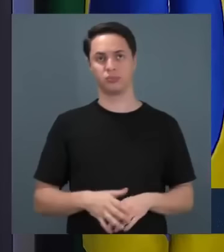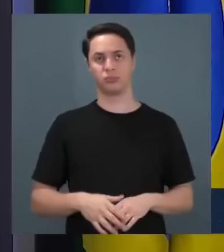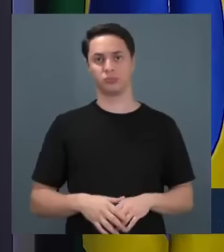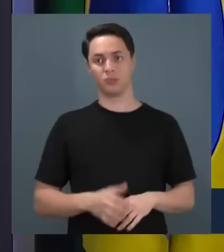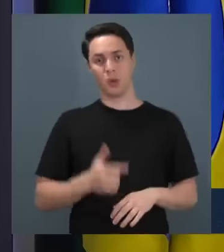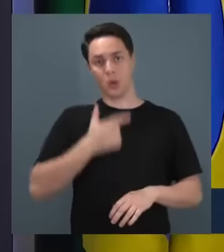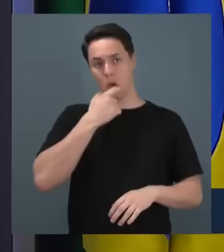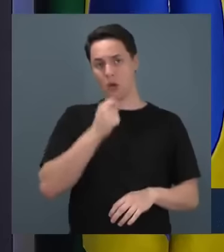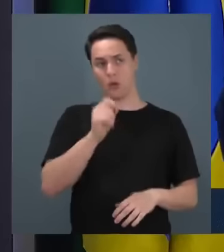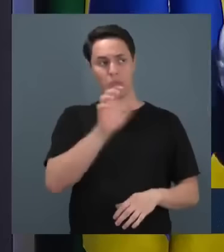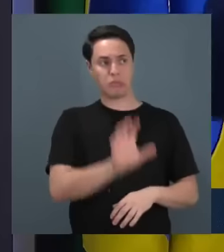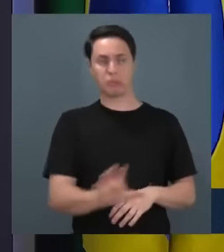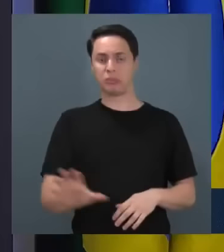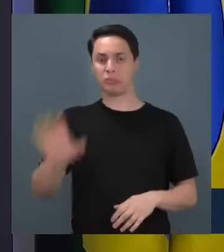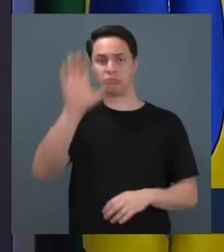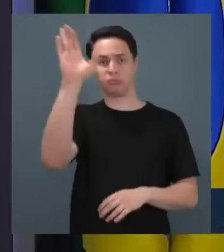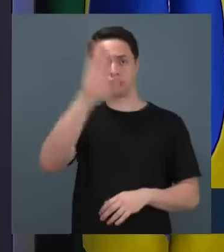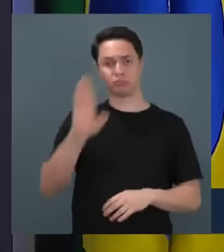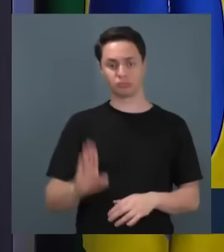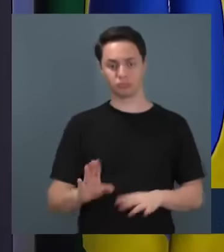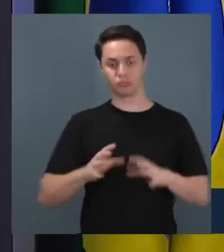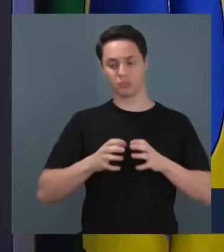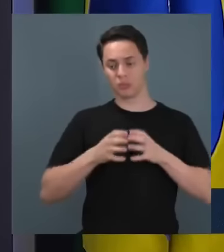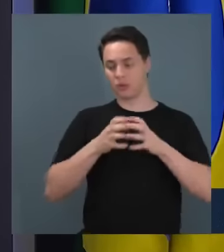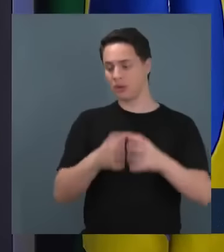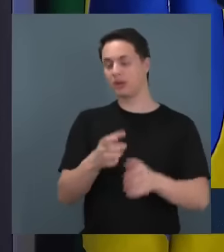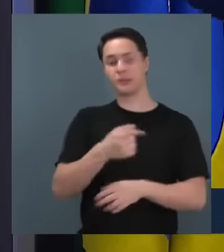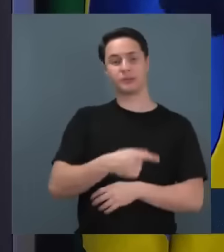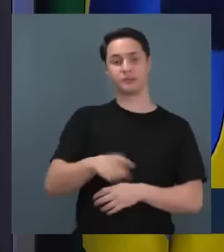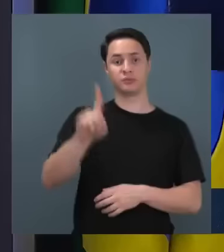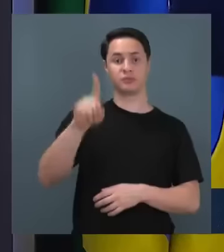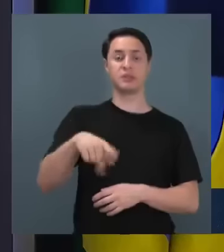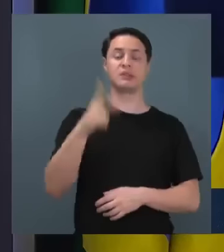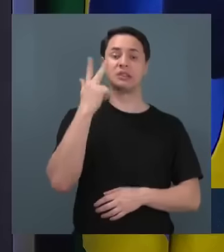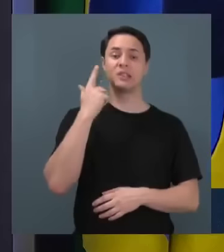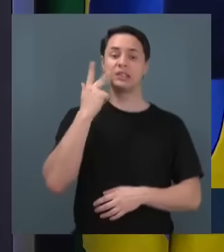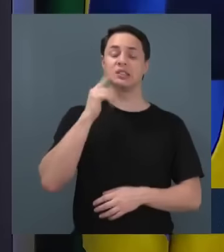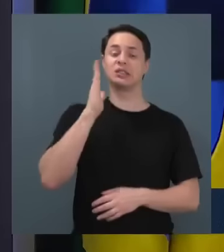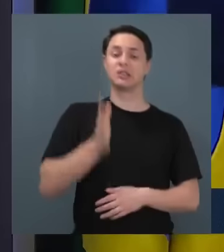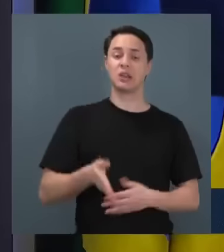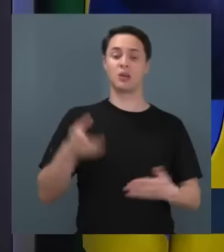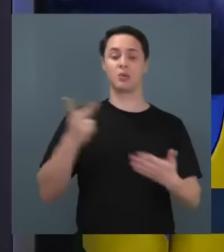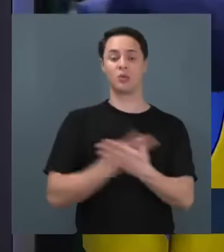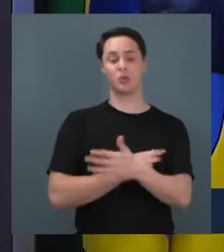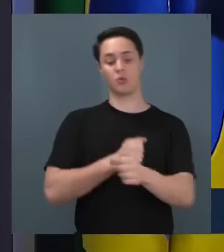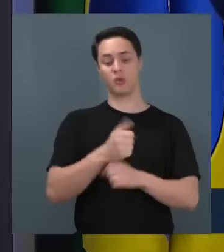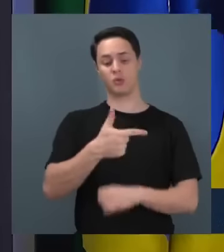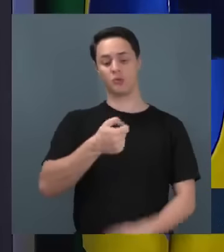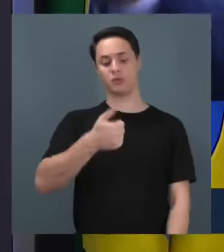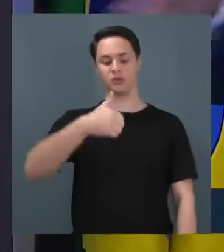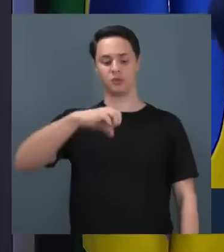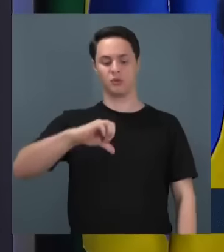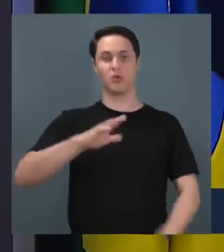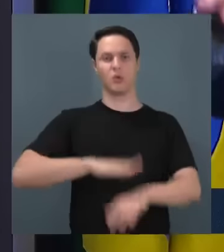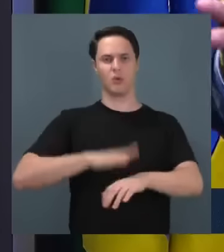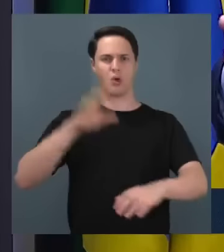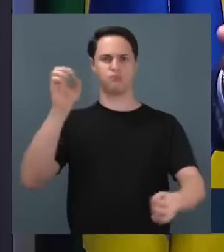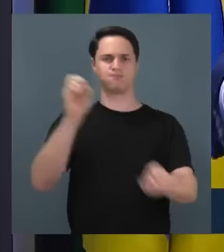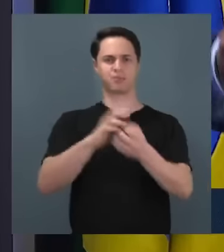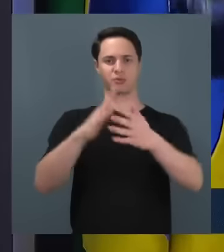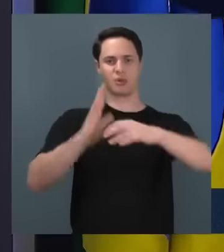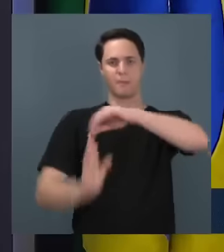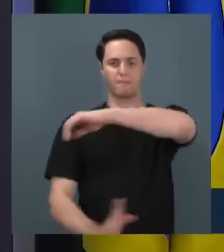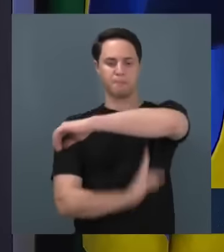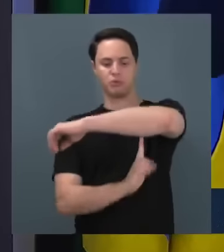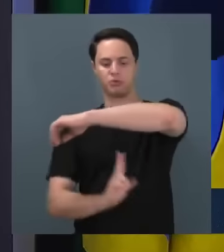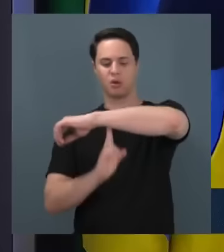todo o Brasil, da força, indo para o Ceará. Isso já aconteceu em 2019, quando estavam explodindo pontes e tudo,